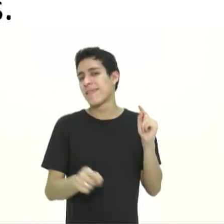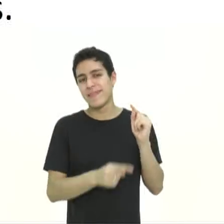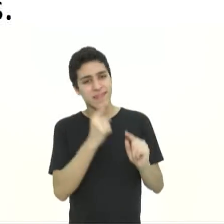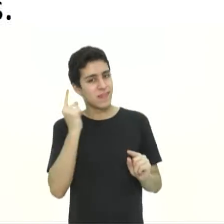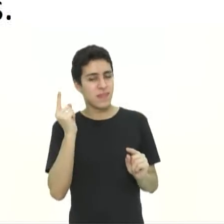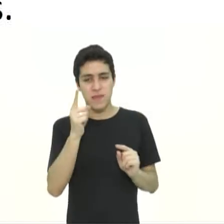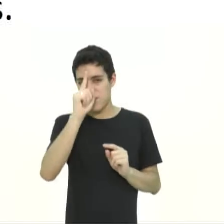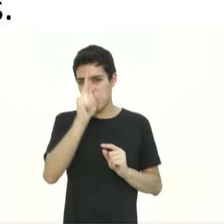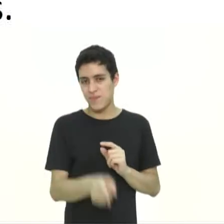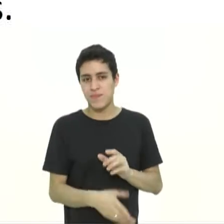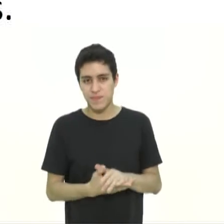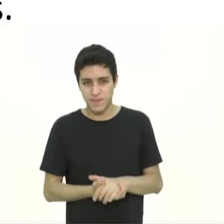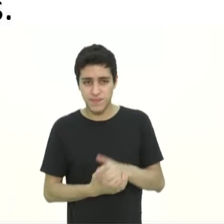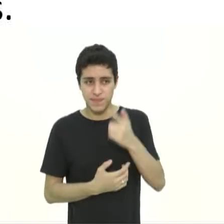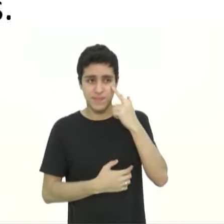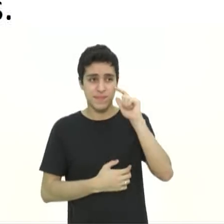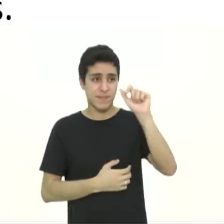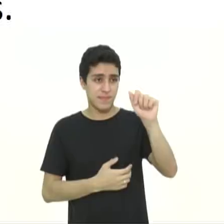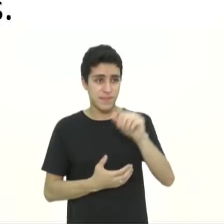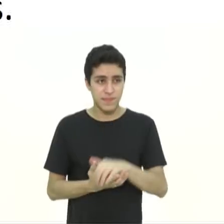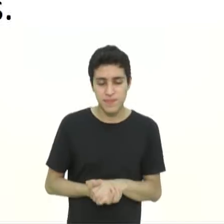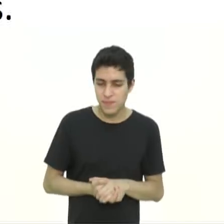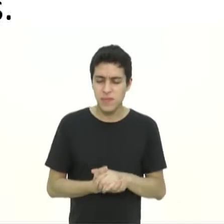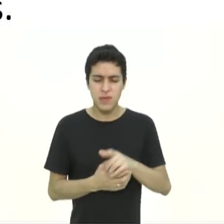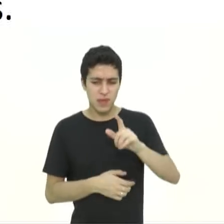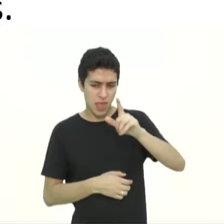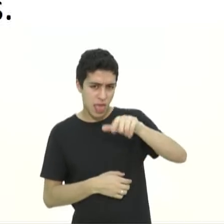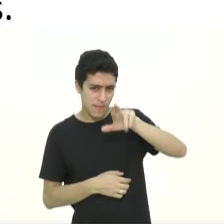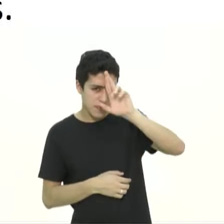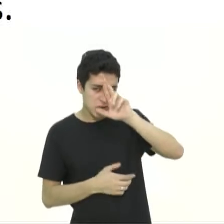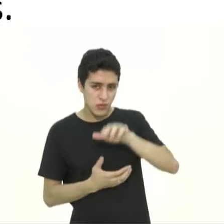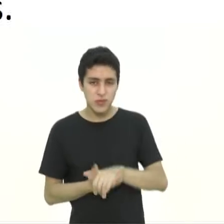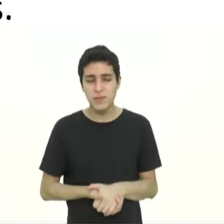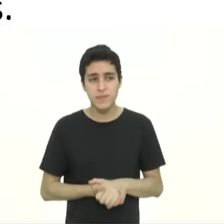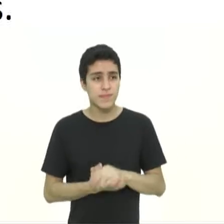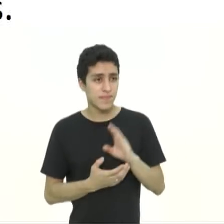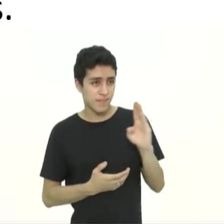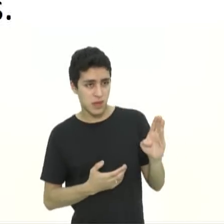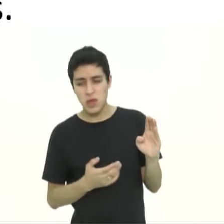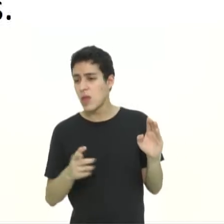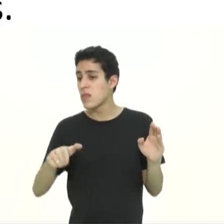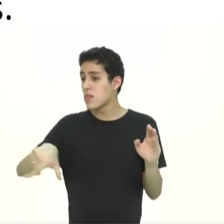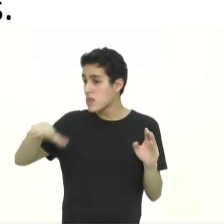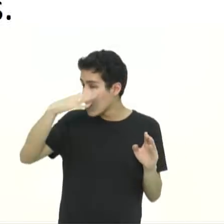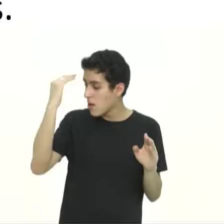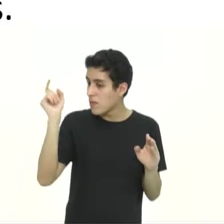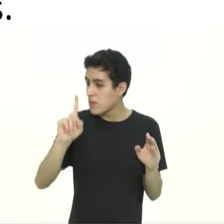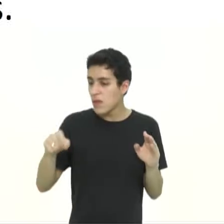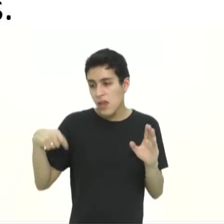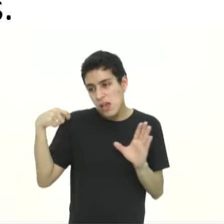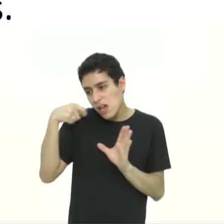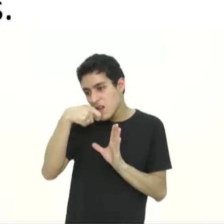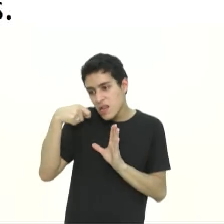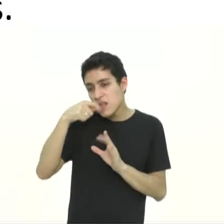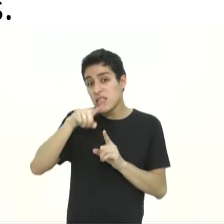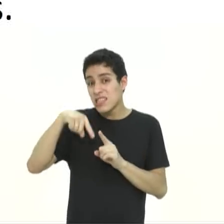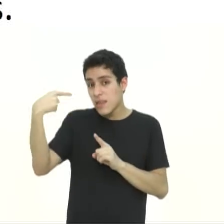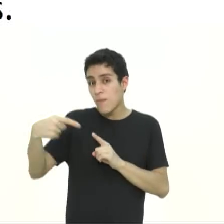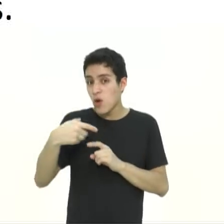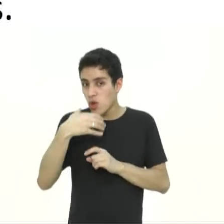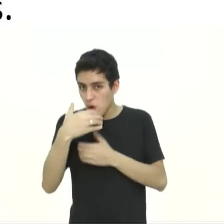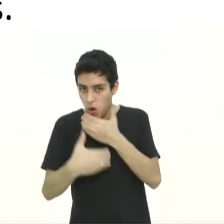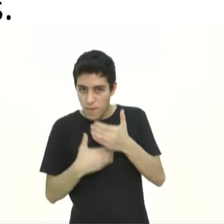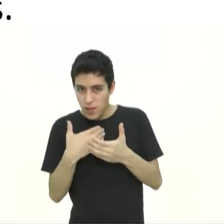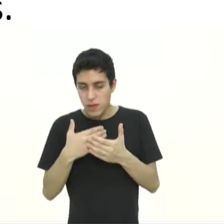modo imperativo? Letra A, é o meio do dia. Letra B, não esqueça de escovar os dentes depois de